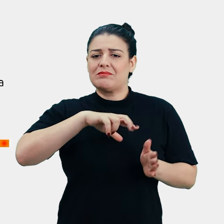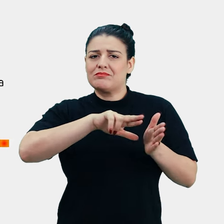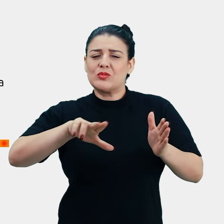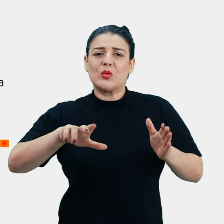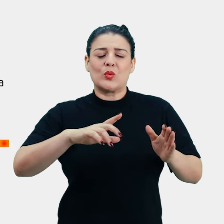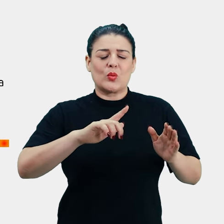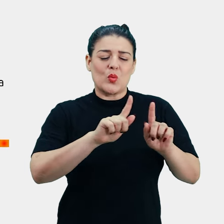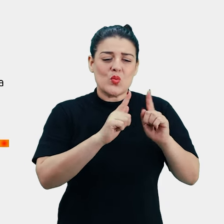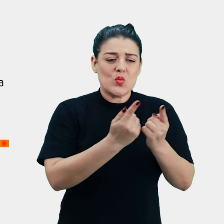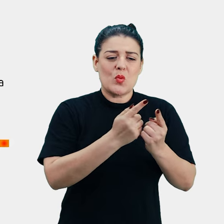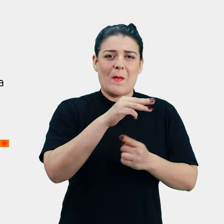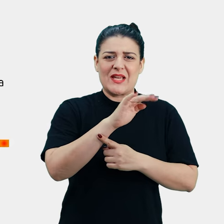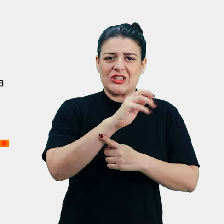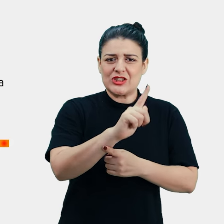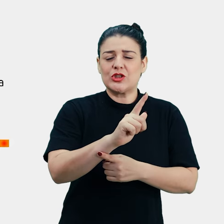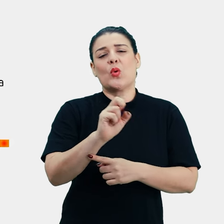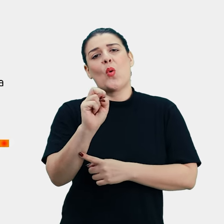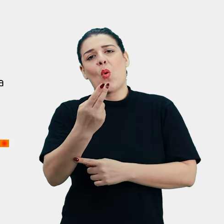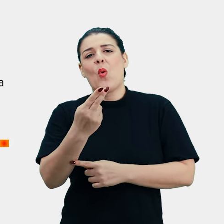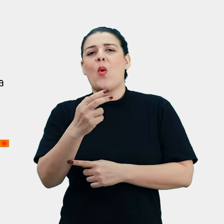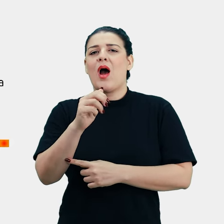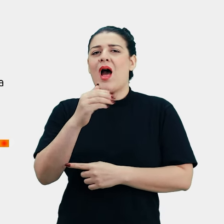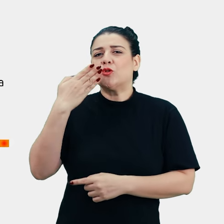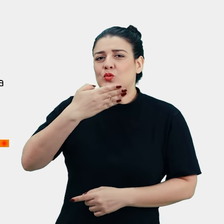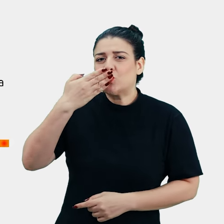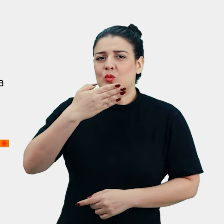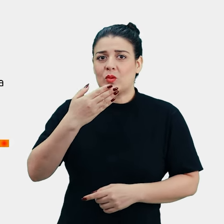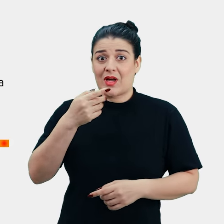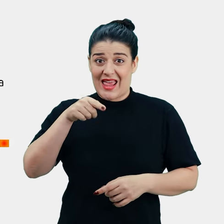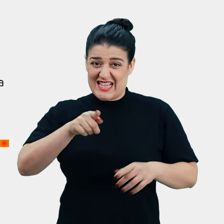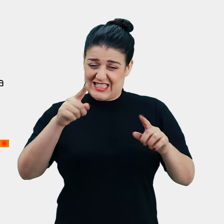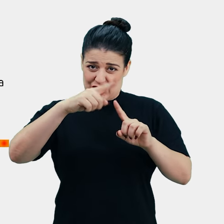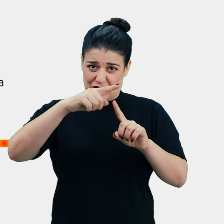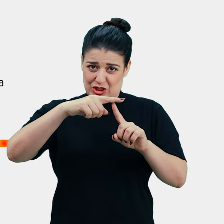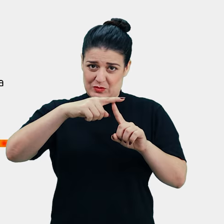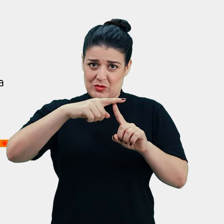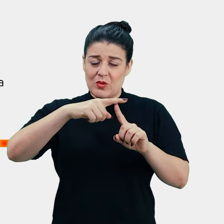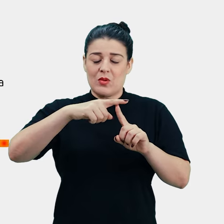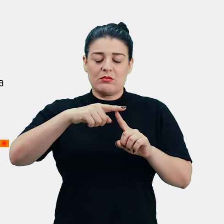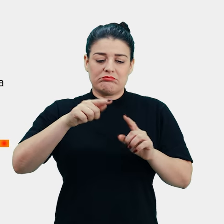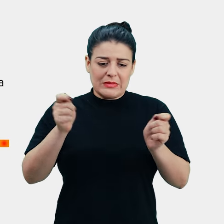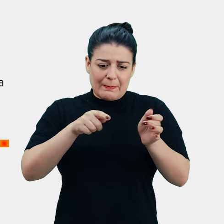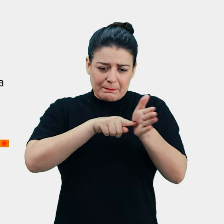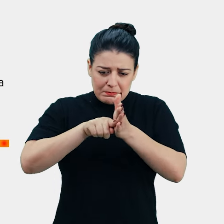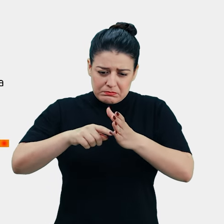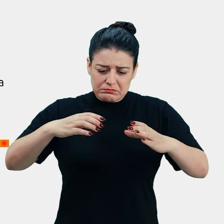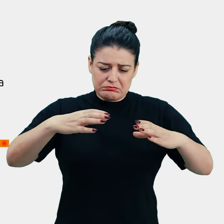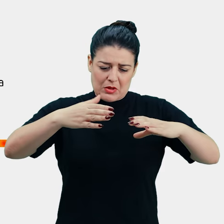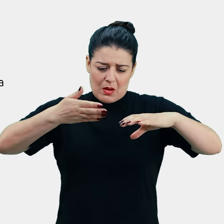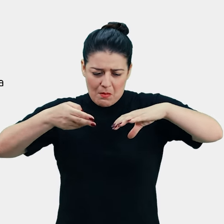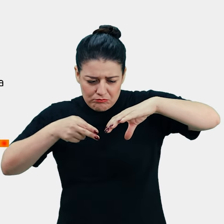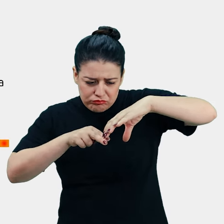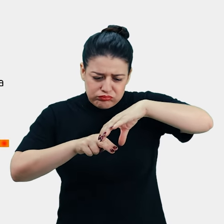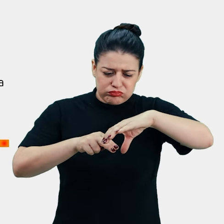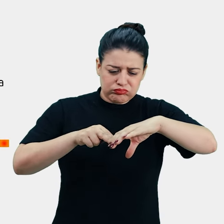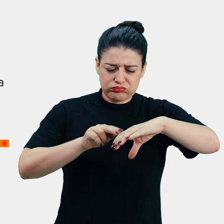metila, com unidade de açúcar. A partir dessa técnica, a gente consegue confirmar, verificar a correlação, né, saber em qual